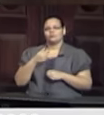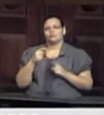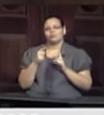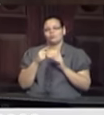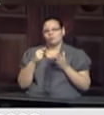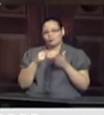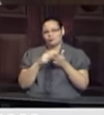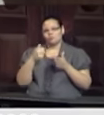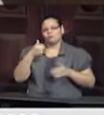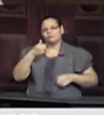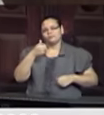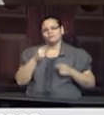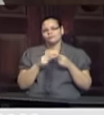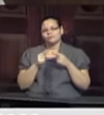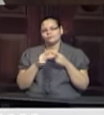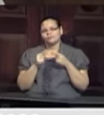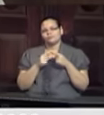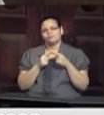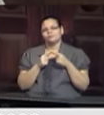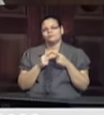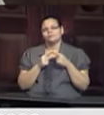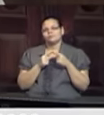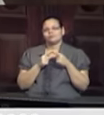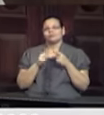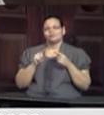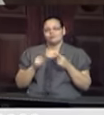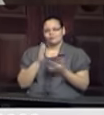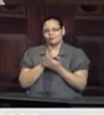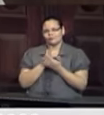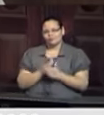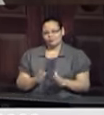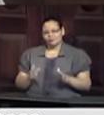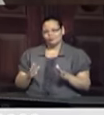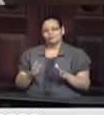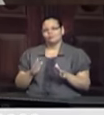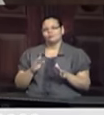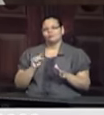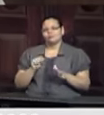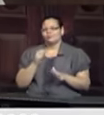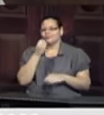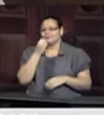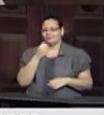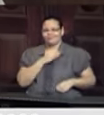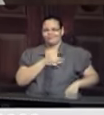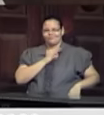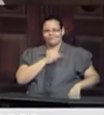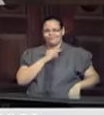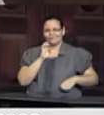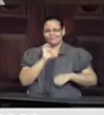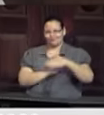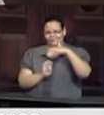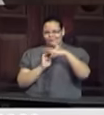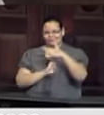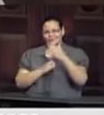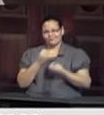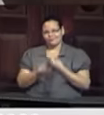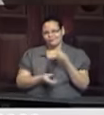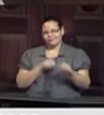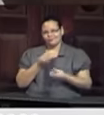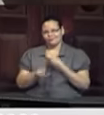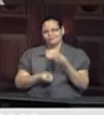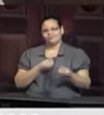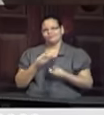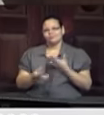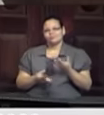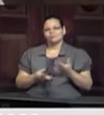é que cesse a concessão de benefícios fiscais enquanto durar